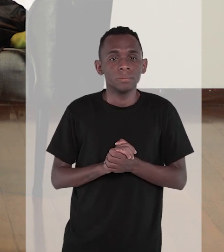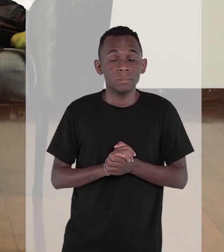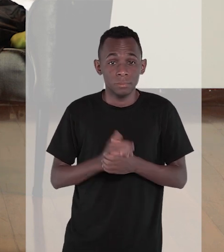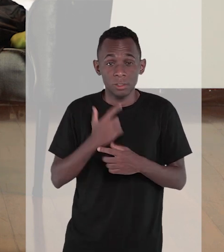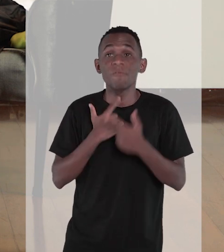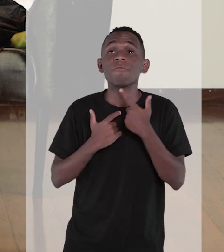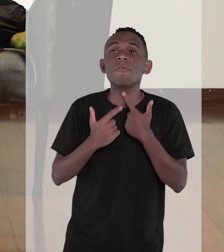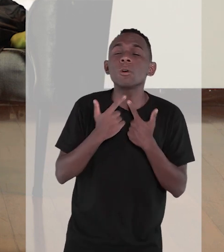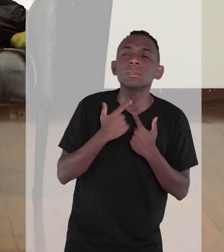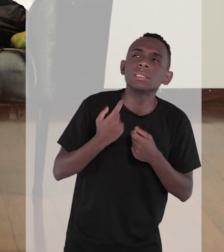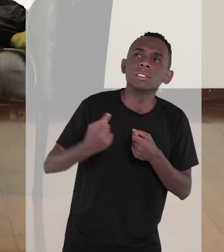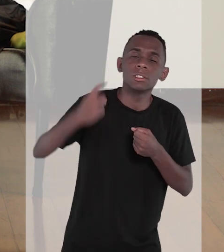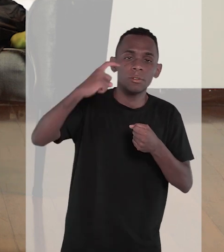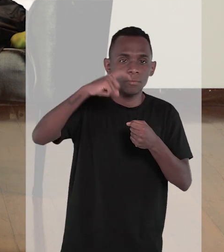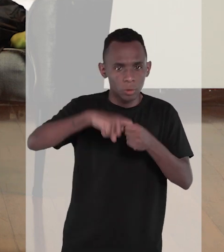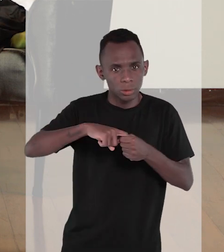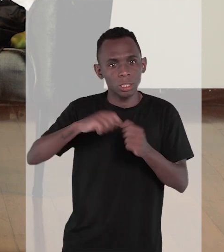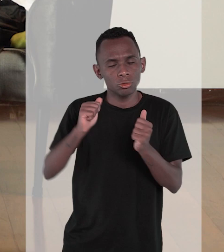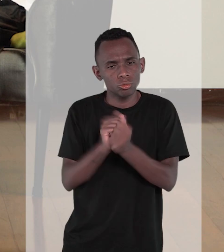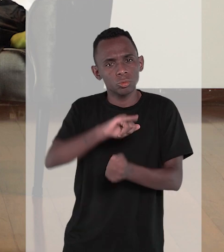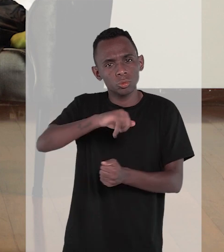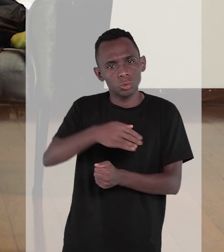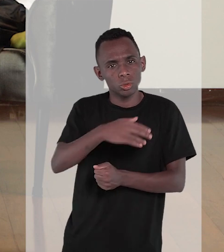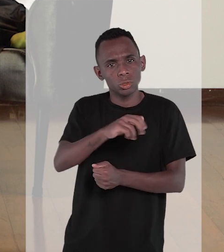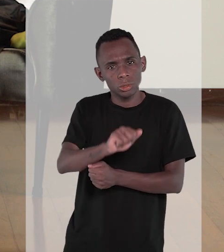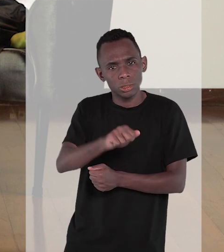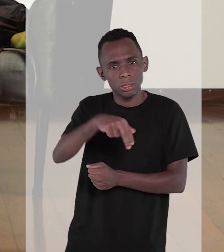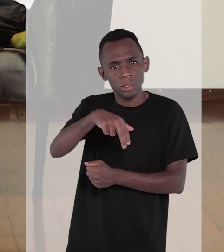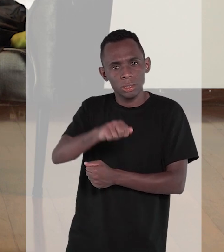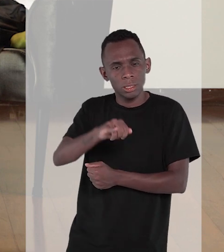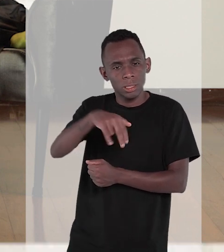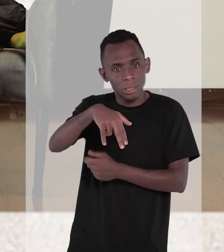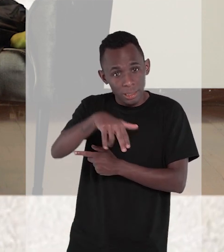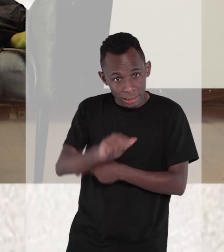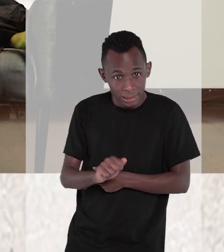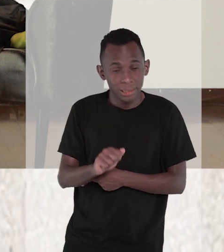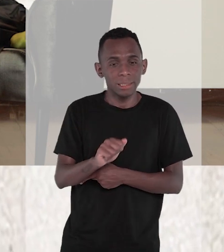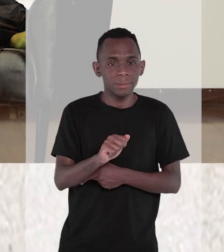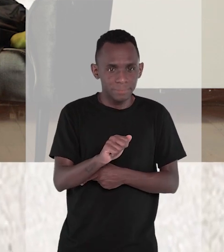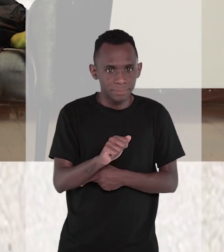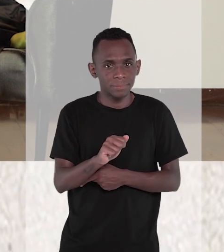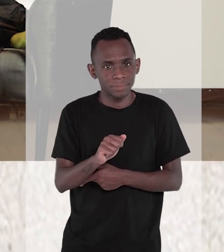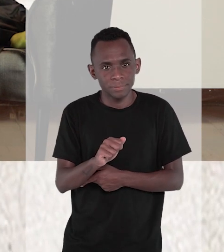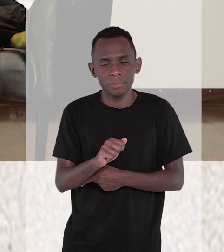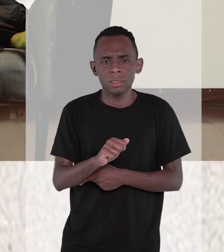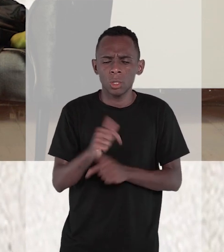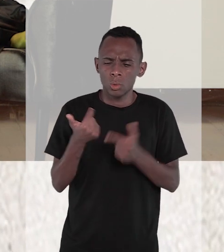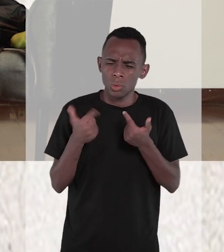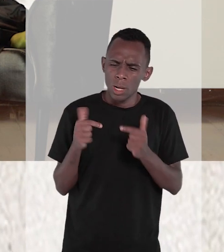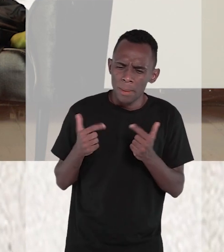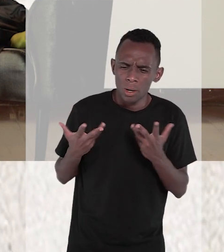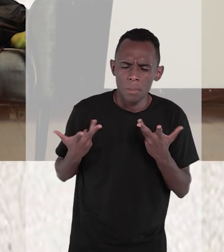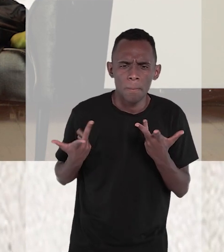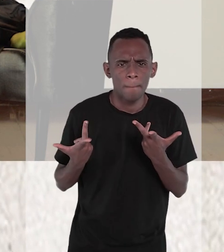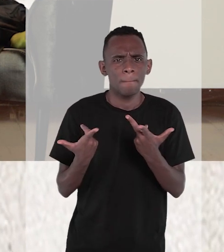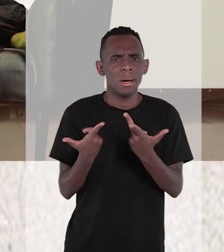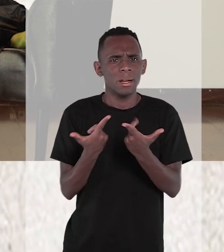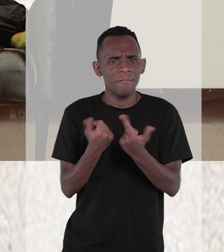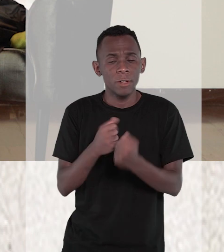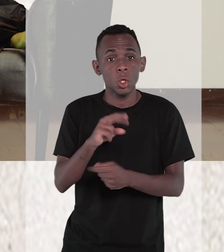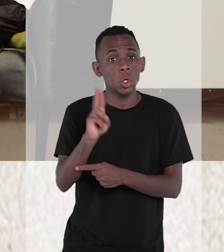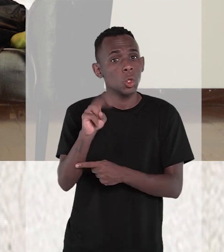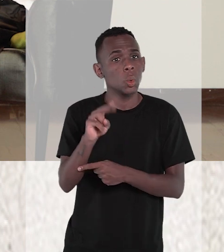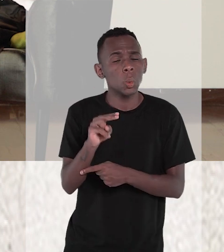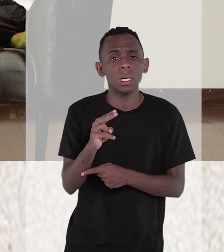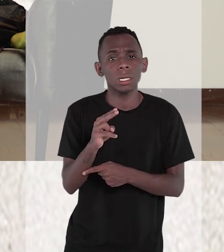Onde deu vontade de retroceder, ou eu com a Janaína Sena, que foi eu ia falar, quem sobrou para você, né, Janaína? fez um trabalho